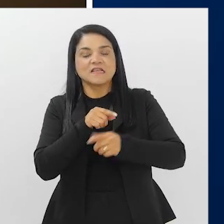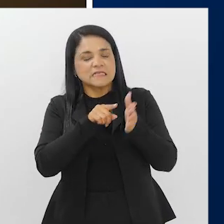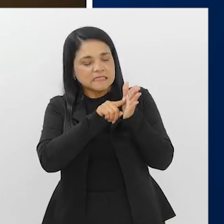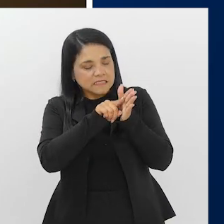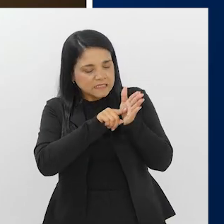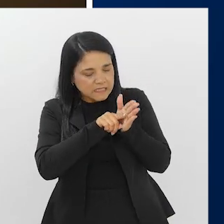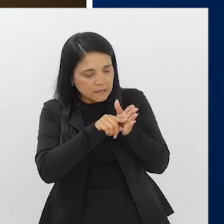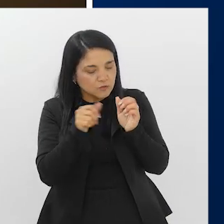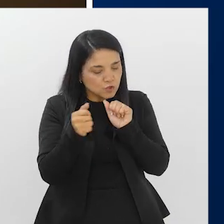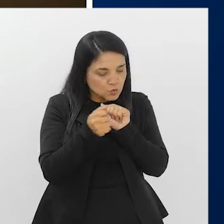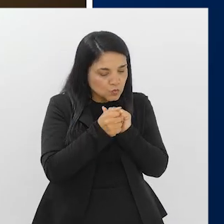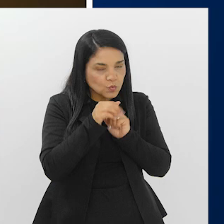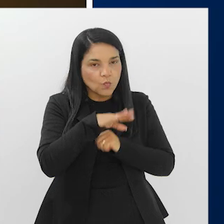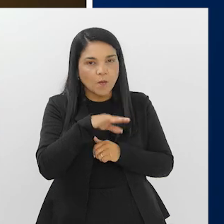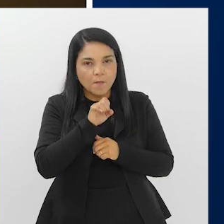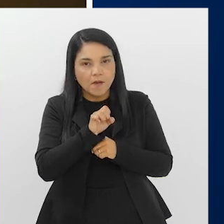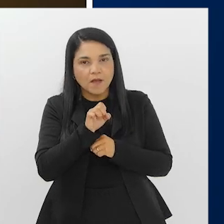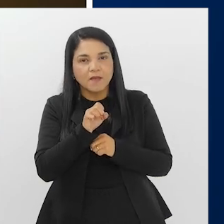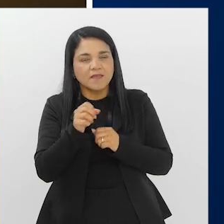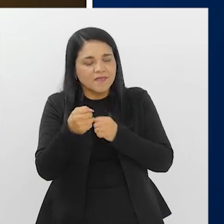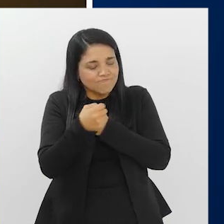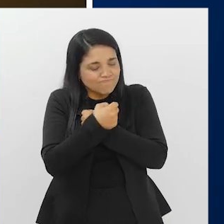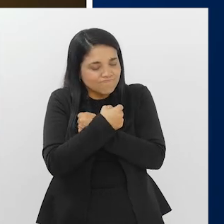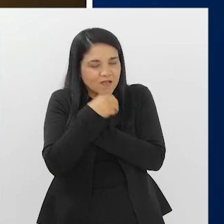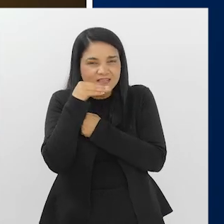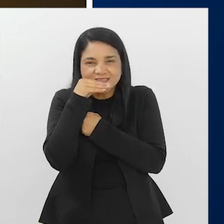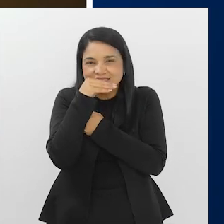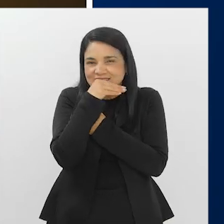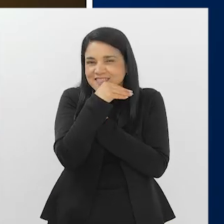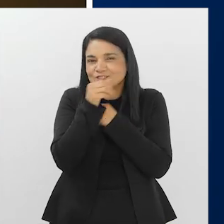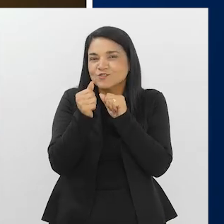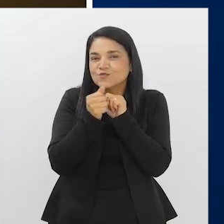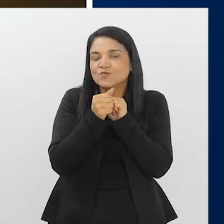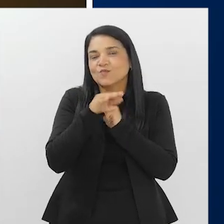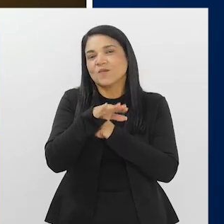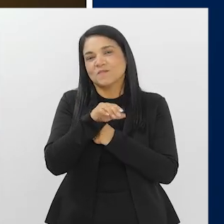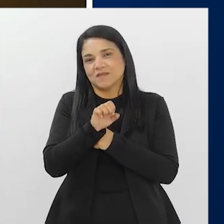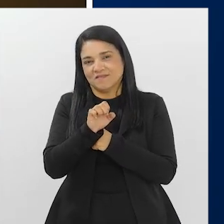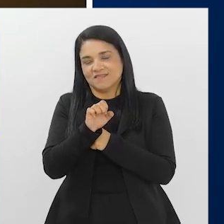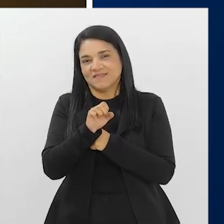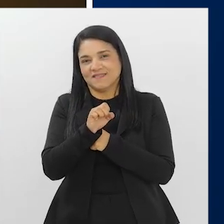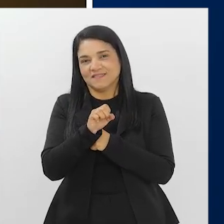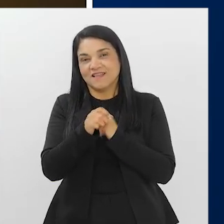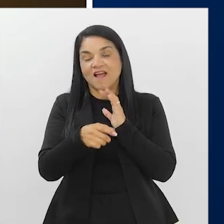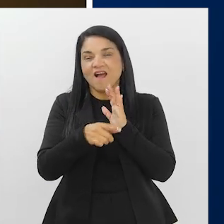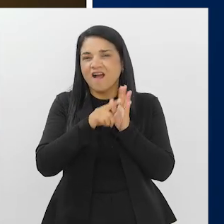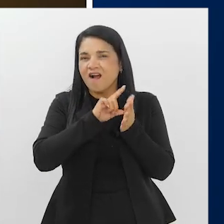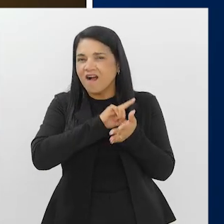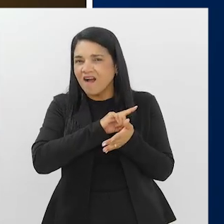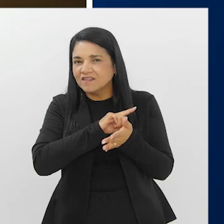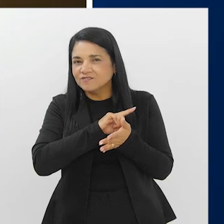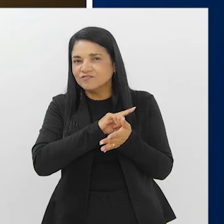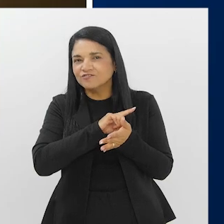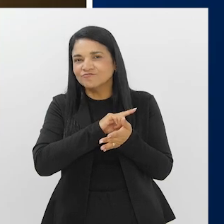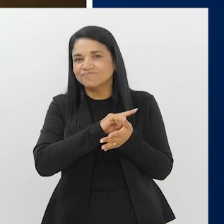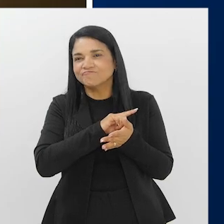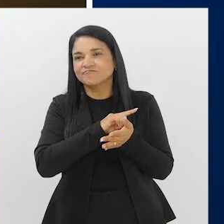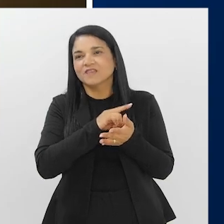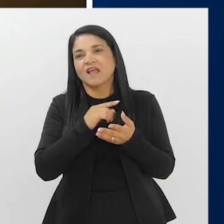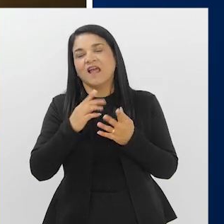gente vai examinar o bebê no colo da mãe e vai aquecer esse bebê no colo da mãe. Então, assim, a questão que se tinha muito antes